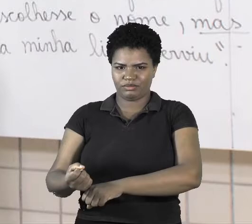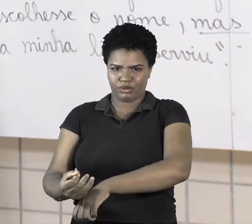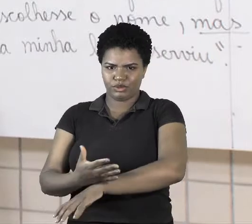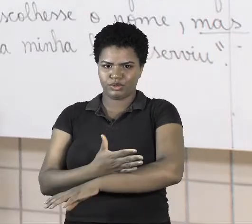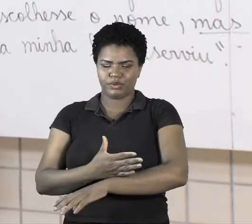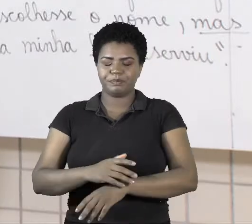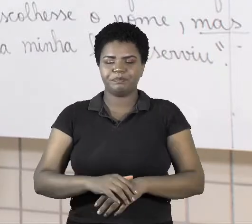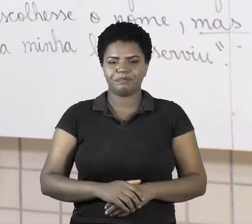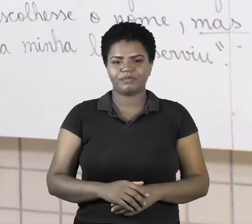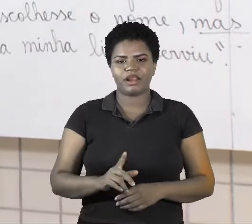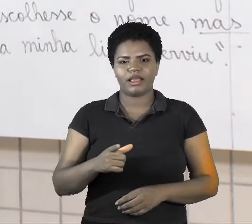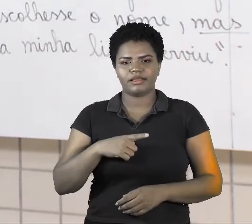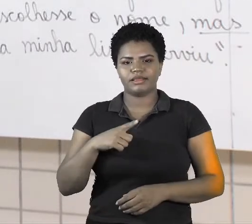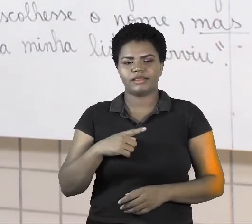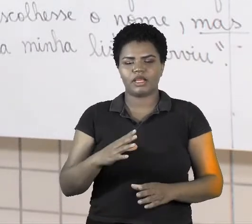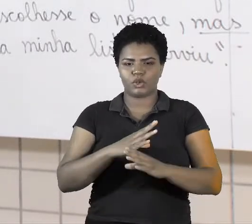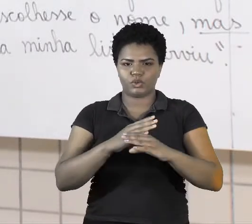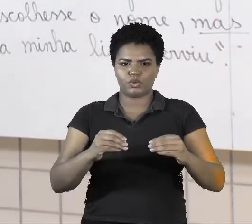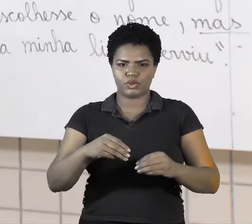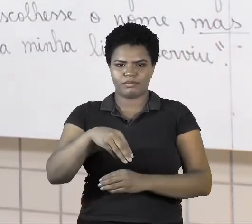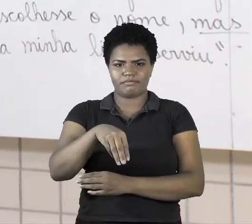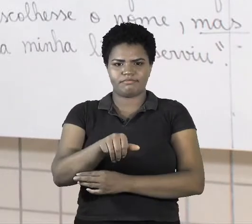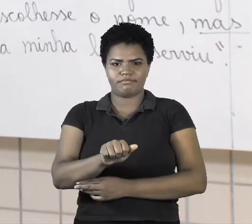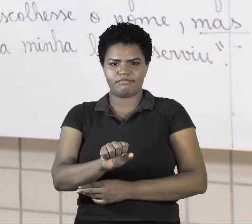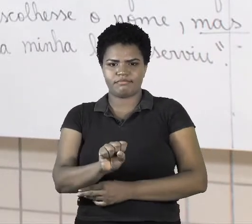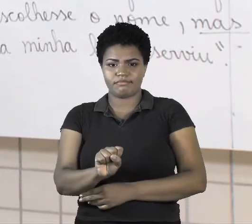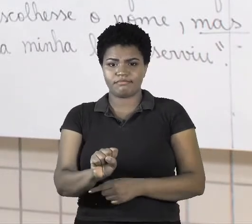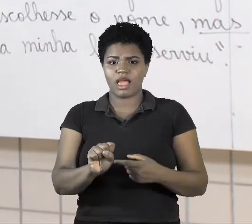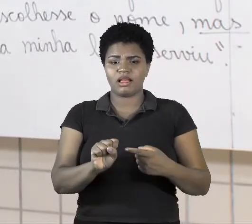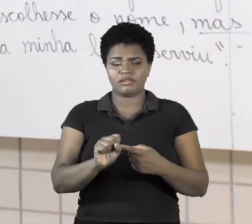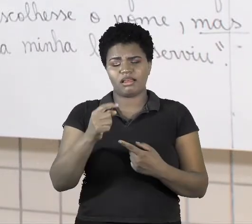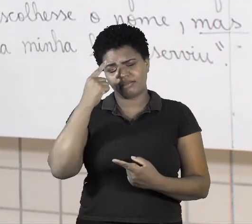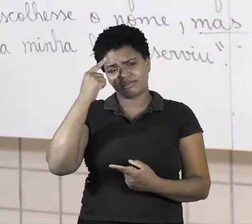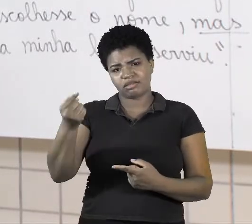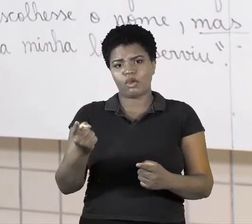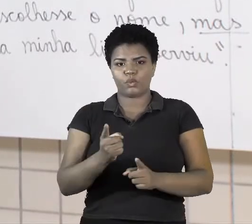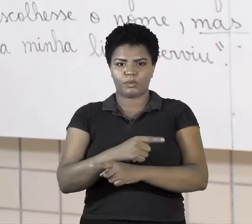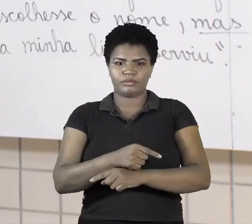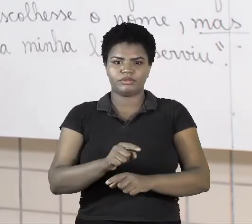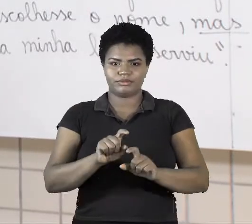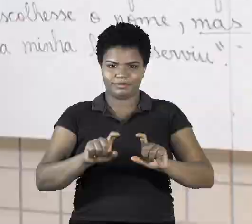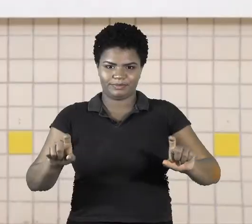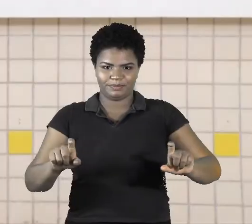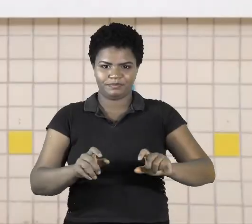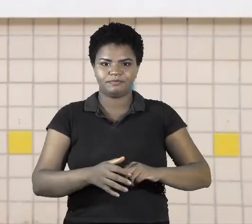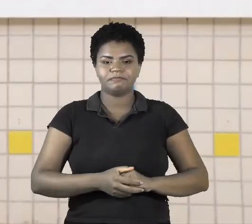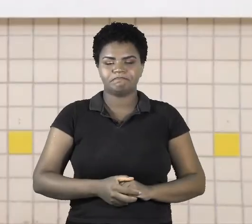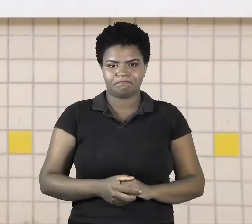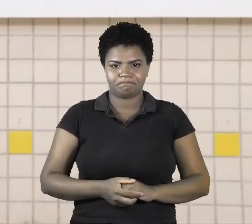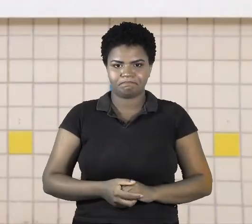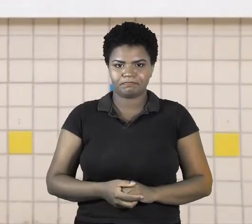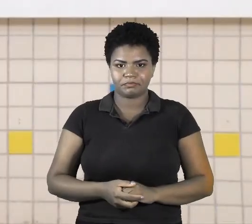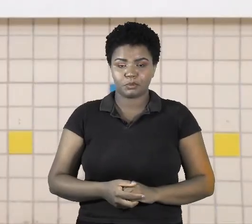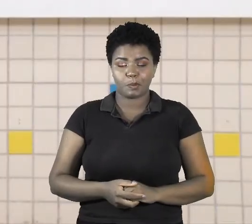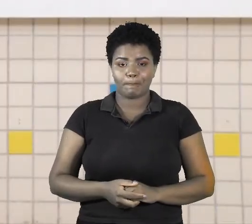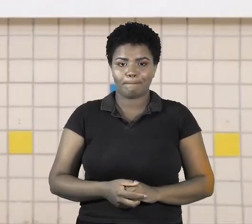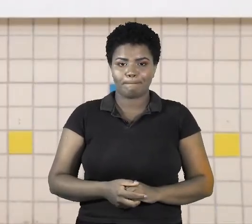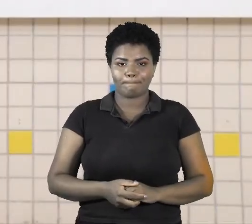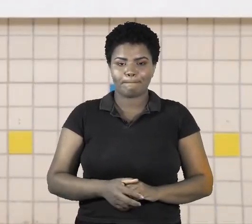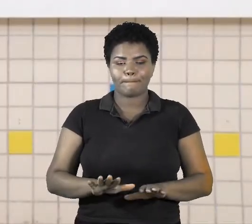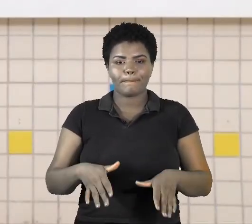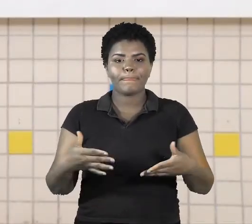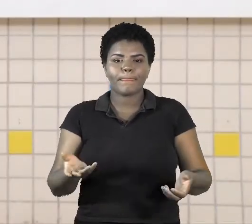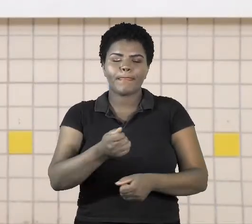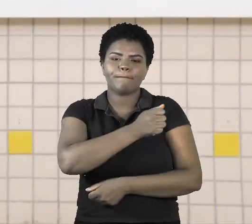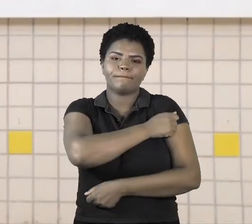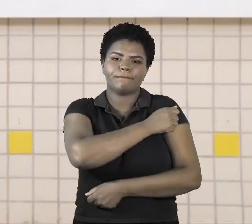a conjunção mas, que dá essa ideia de oposição nesse trecho, certo? Então, alunos, nós